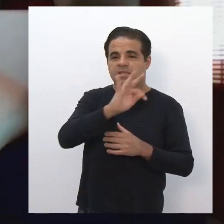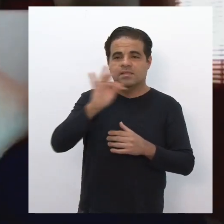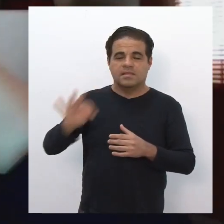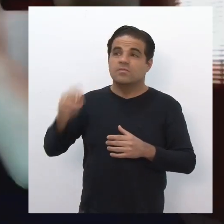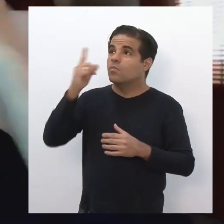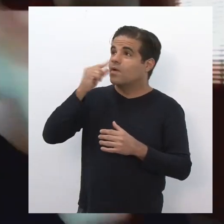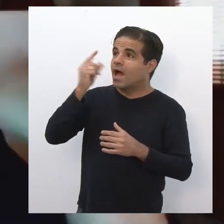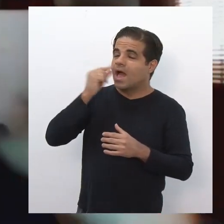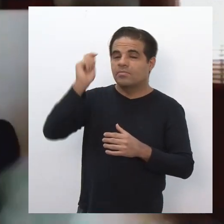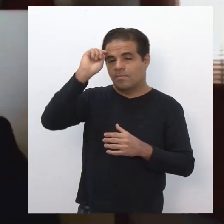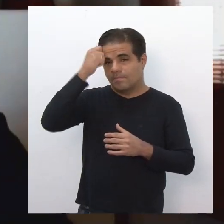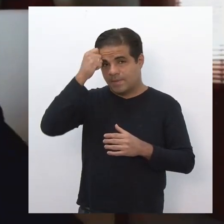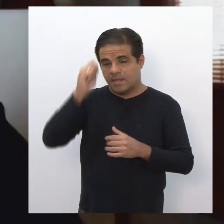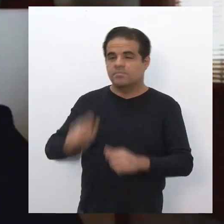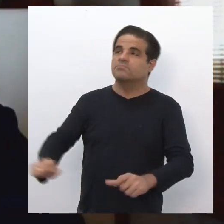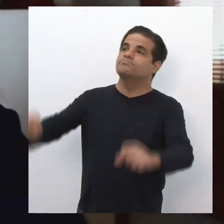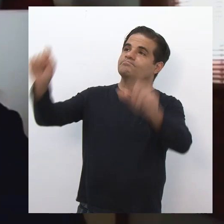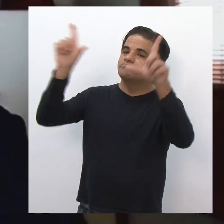Gato Preto.